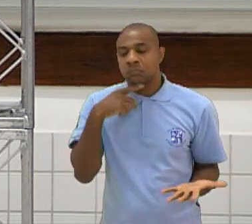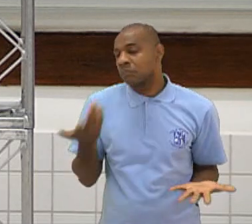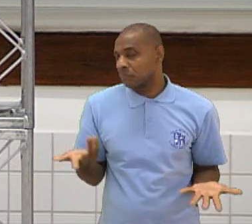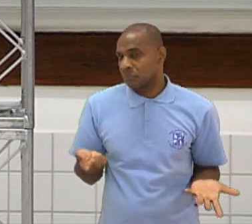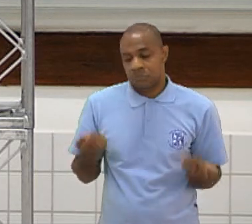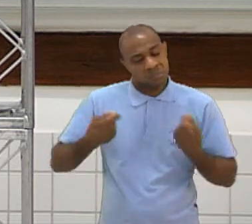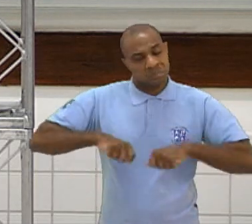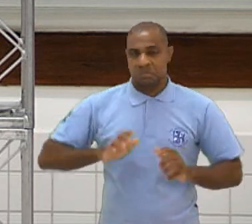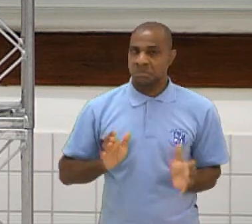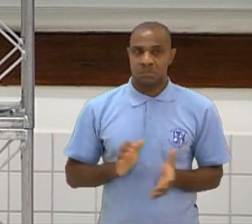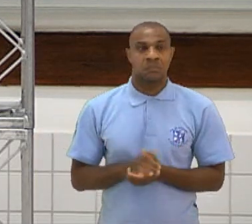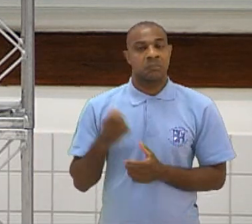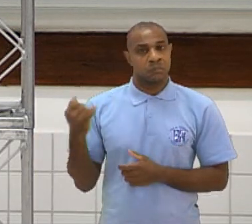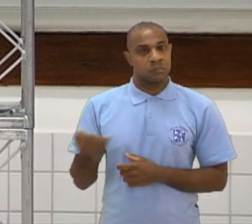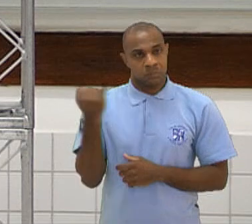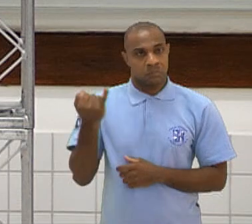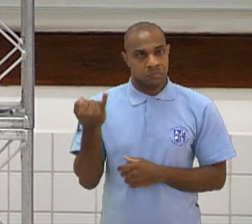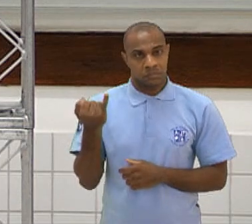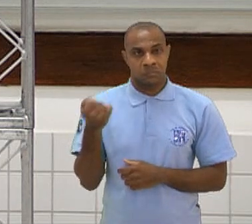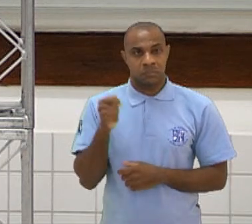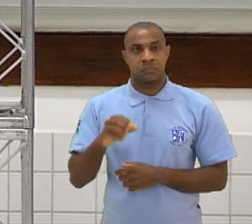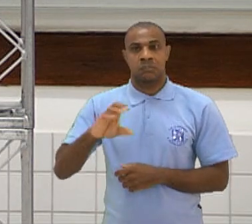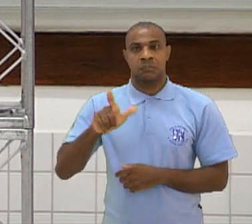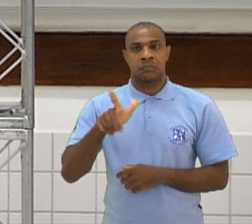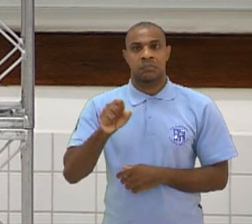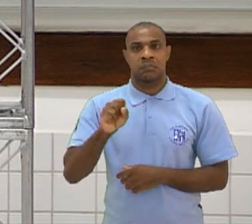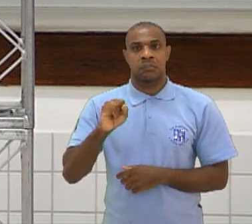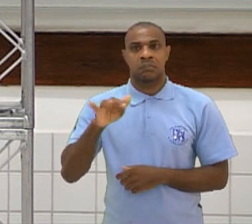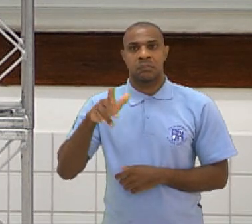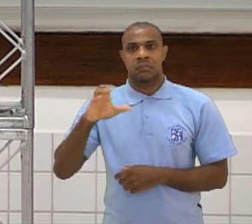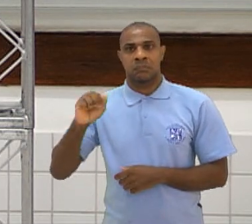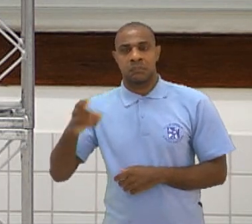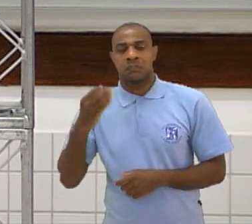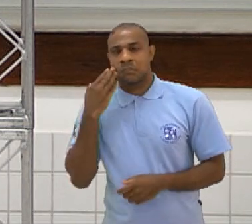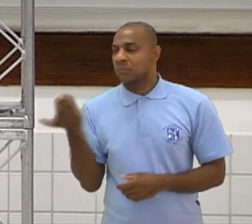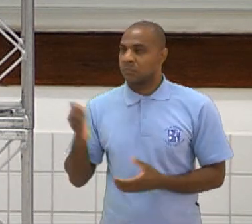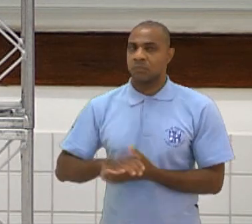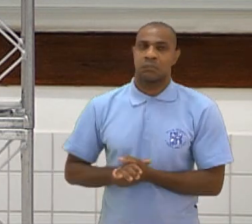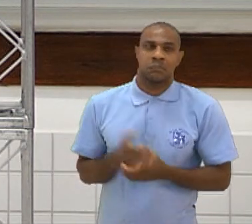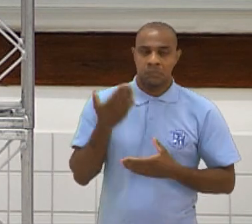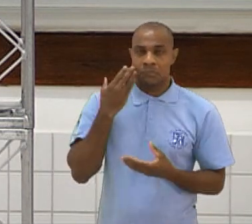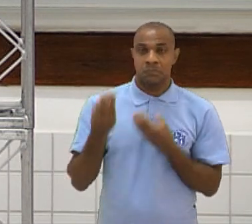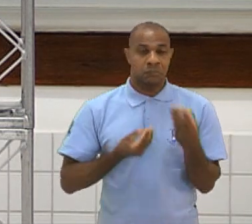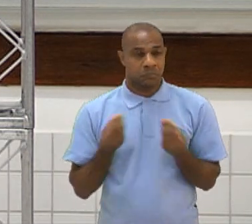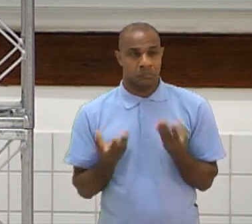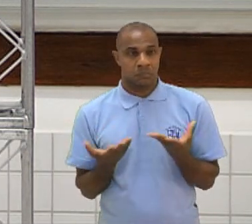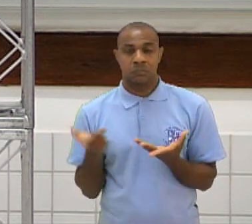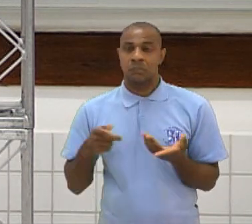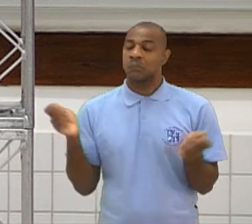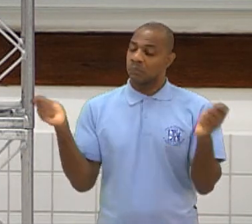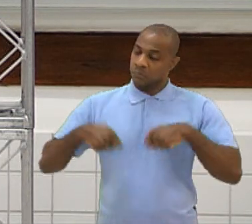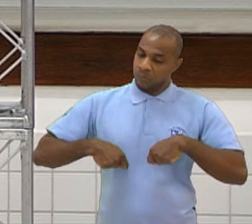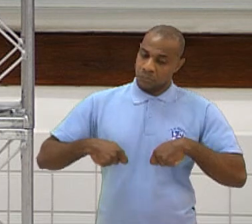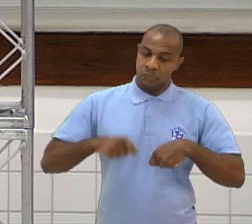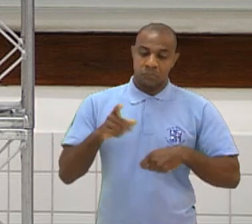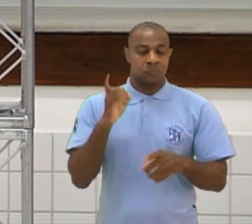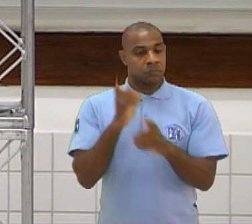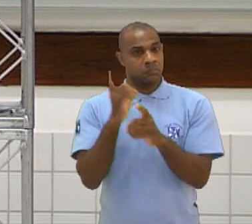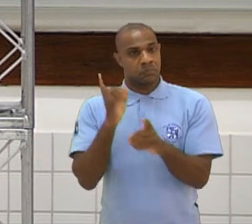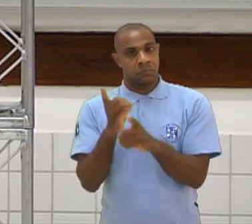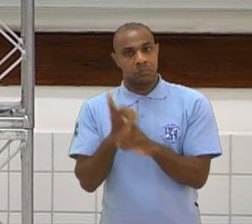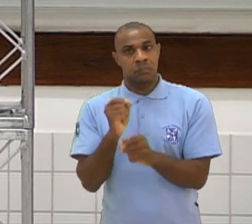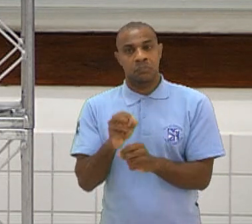essa classificação. Mesmo que seja uma classificação, sistema impossível, né? Nossa, impossível. Não, é possível você encontrar